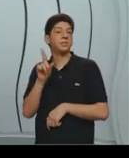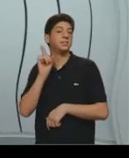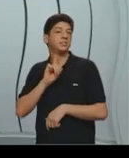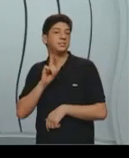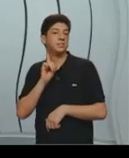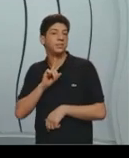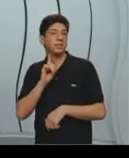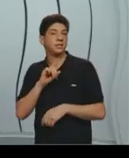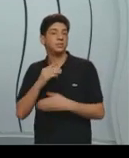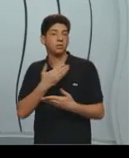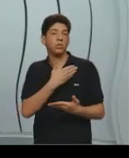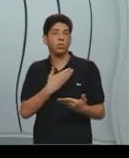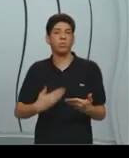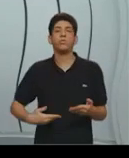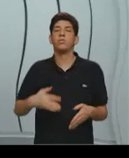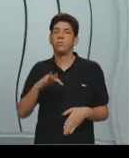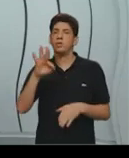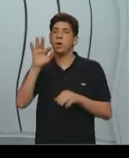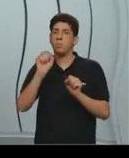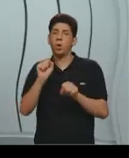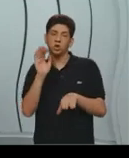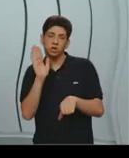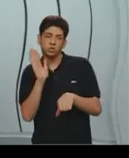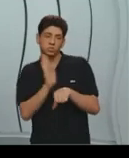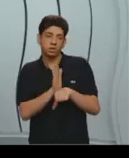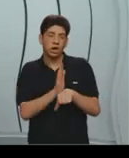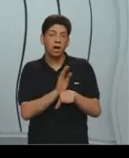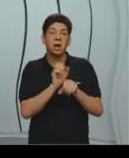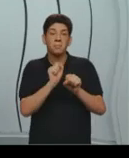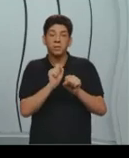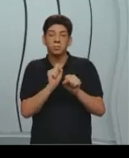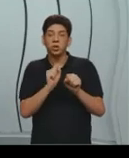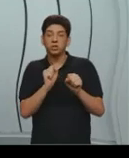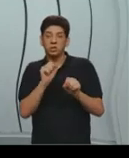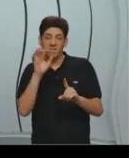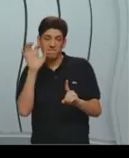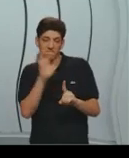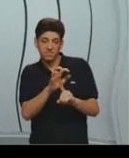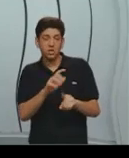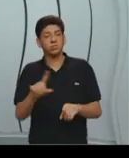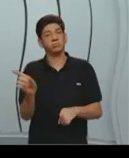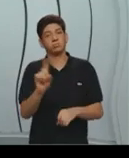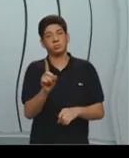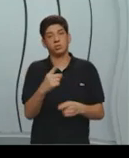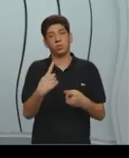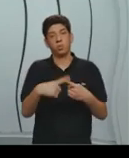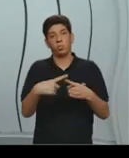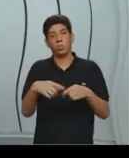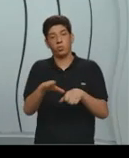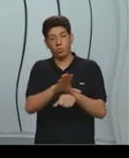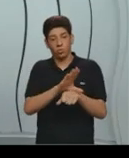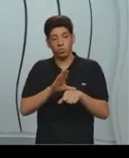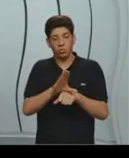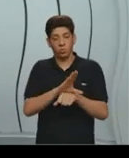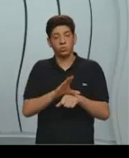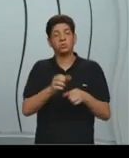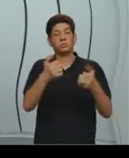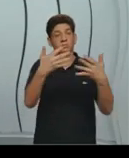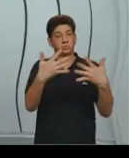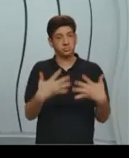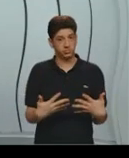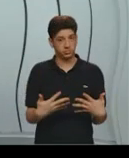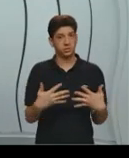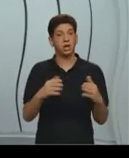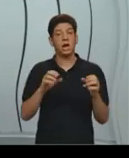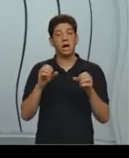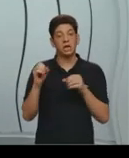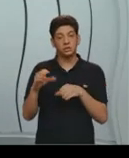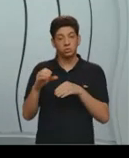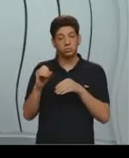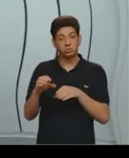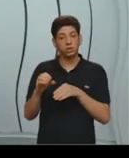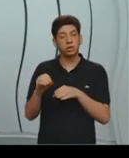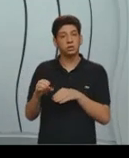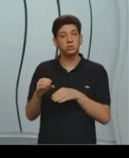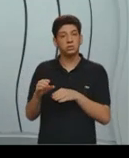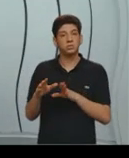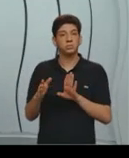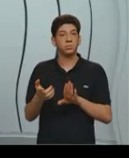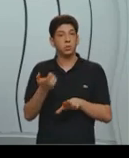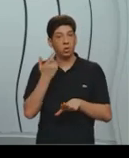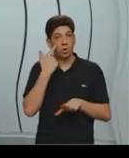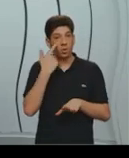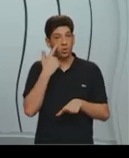subsídio? Pode, mas ele pode interferir nessa política? Não, porque constitucionalmente, na educação, o governo federal é responsável